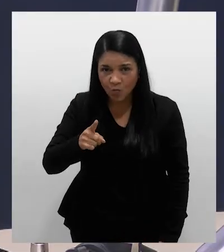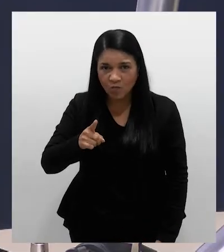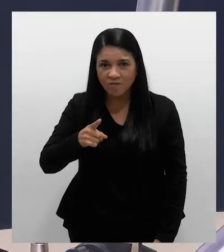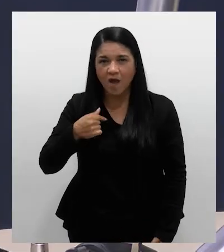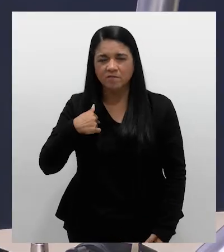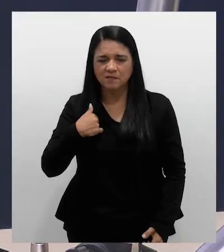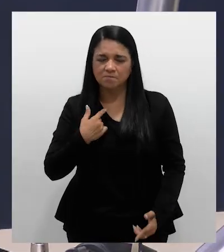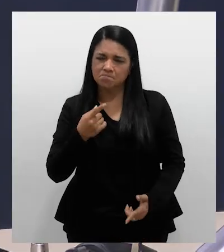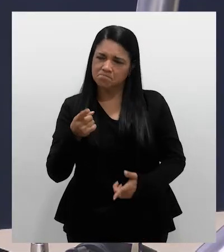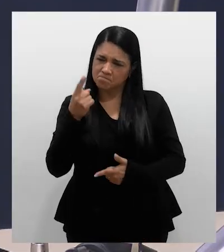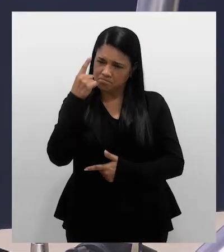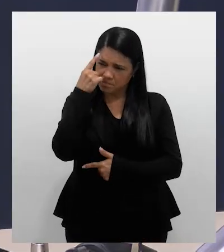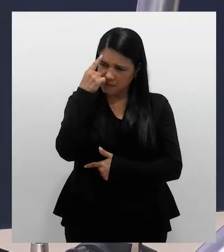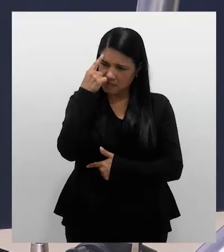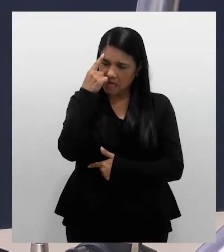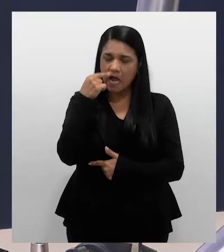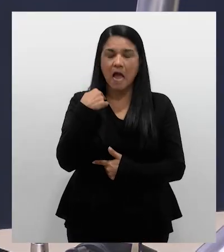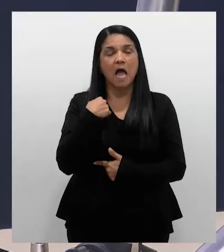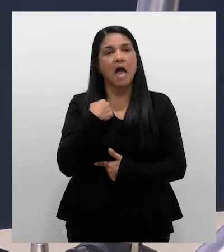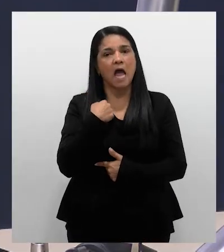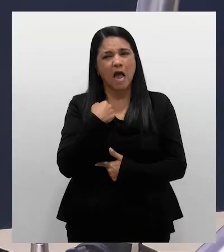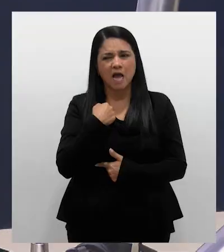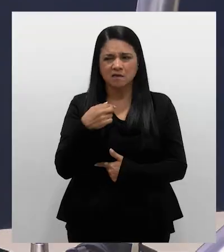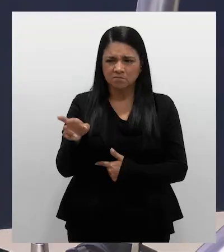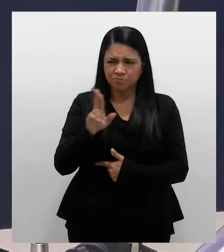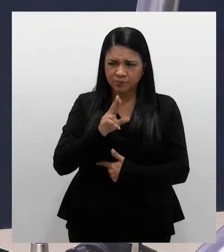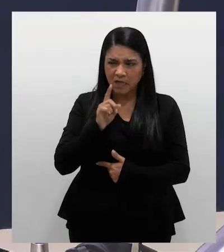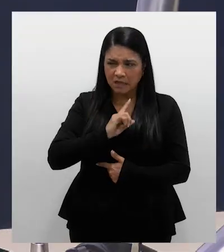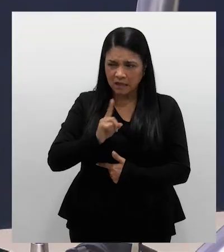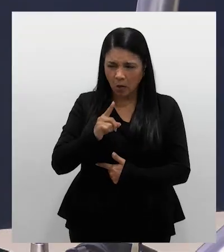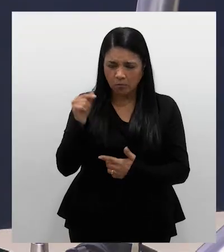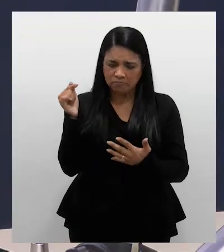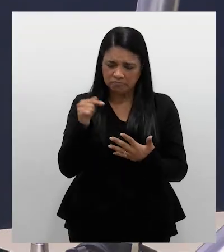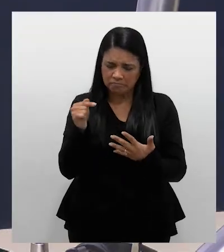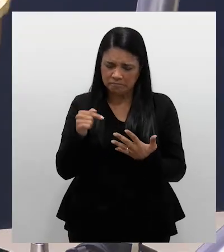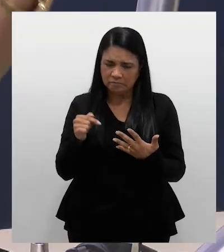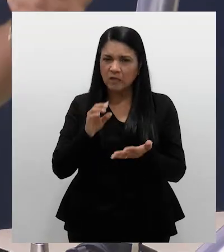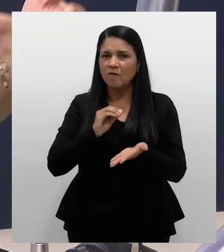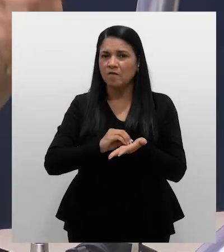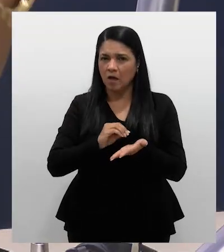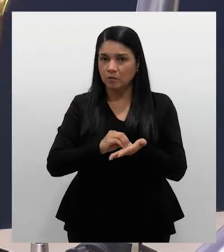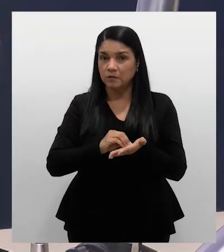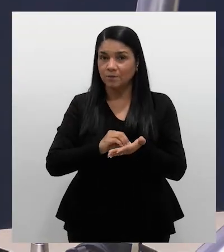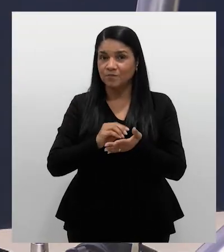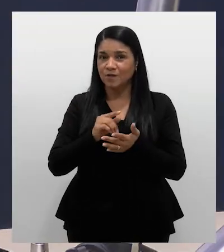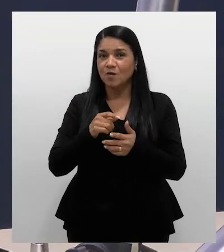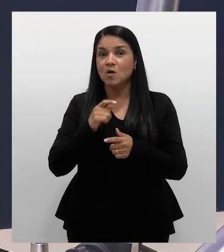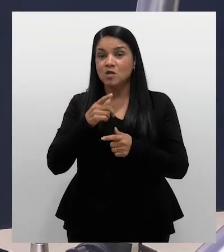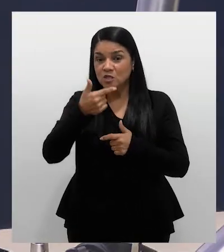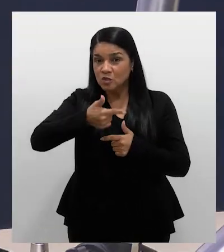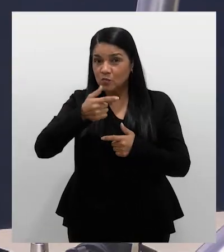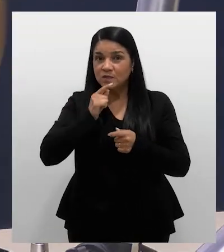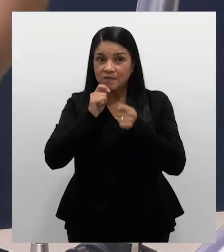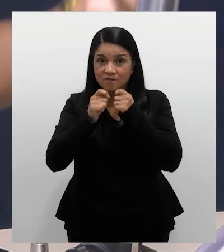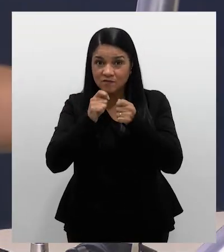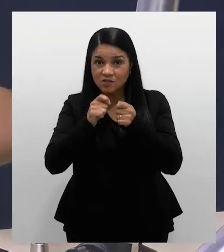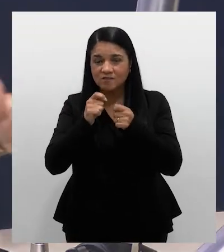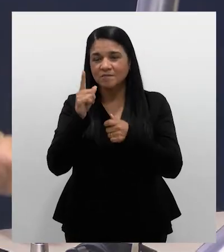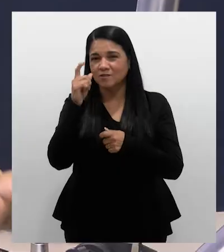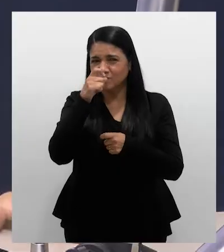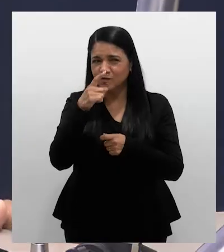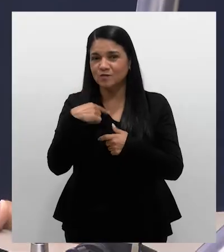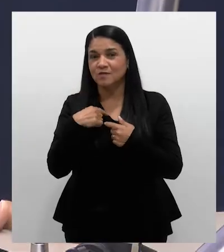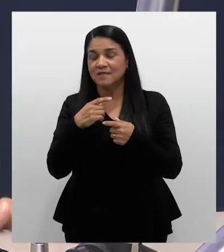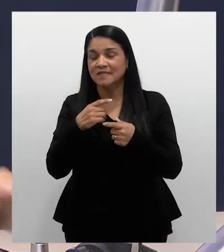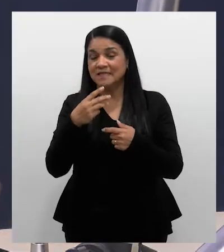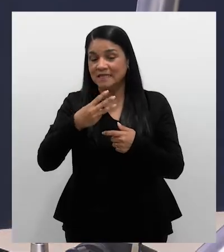não, você vai começar a estudar. Esse não aconteceu porque eu fiz isso, isso e isso. O próximo vai ser mais difícil dizer não. O próximo vai ser mais